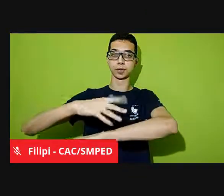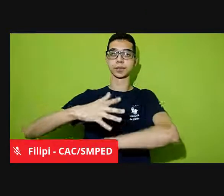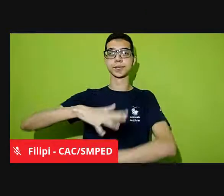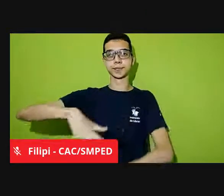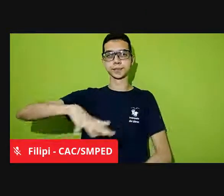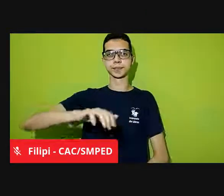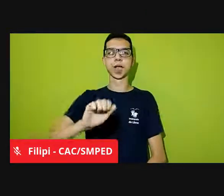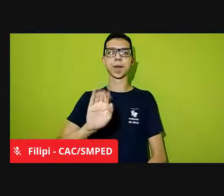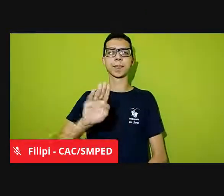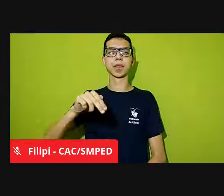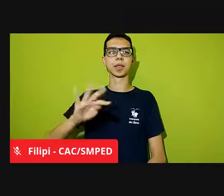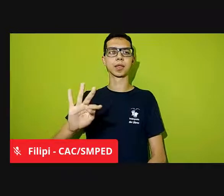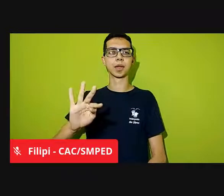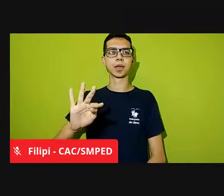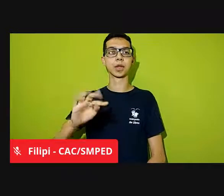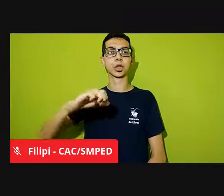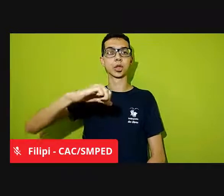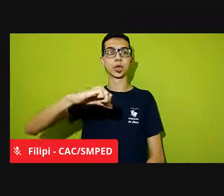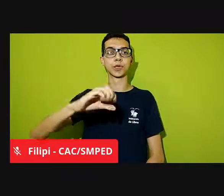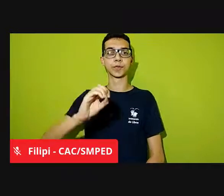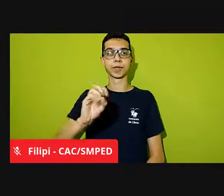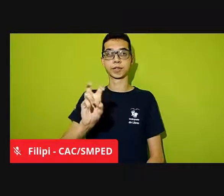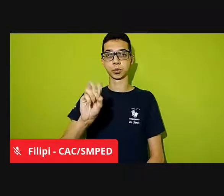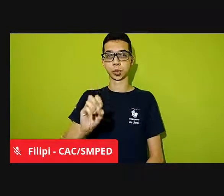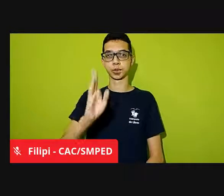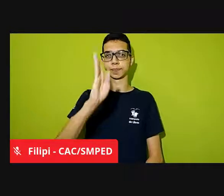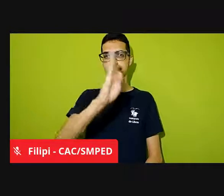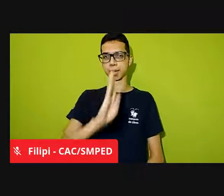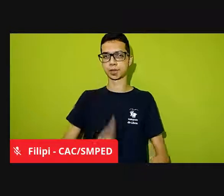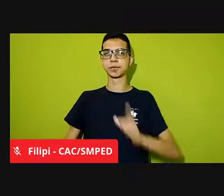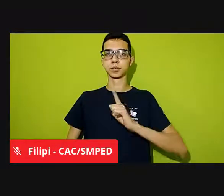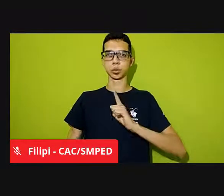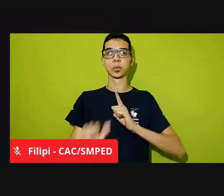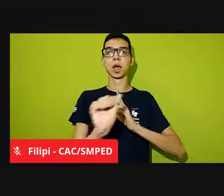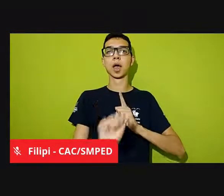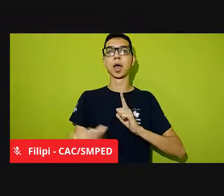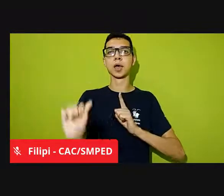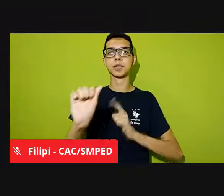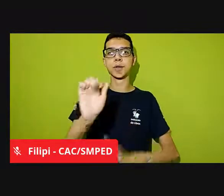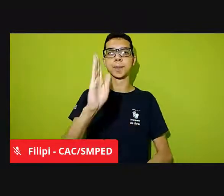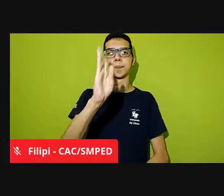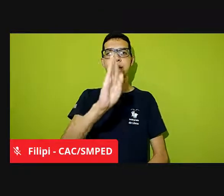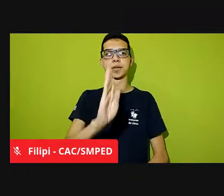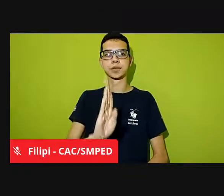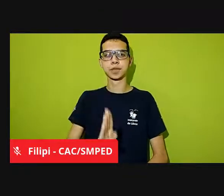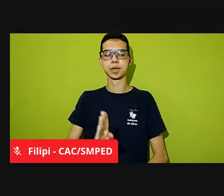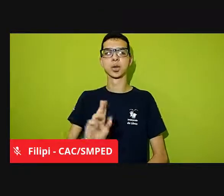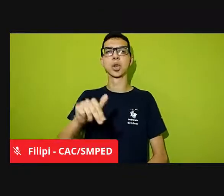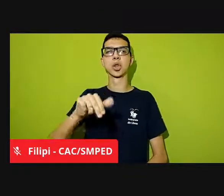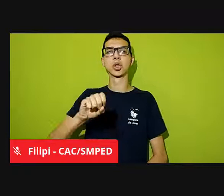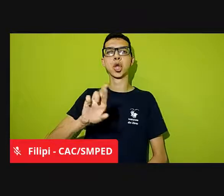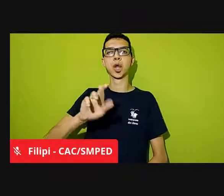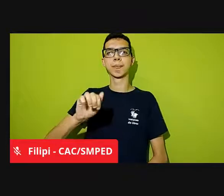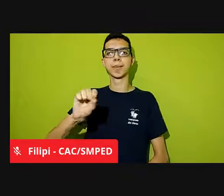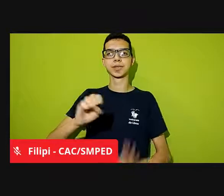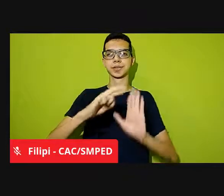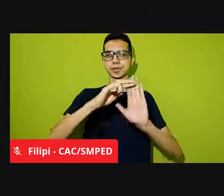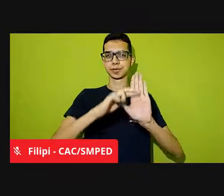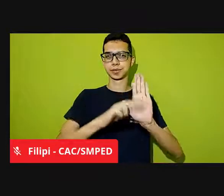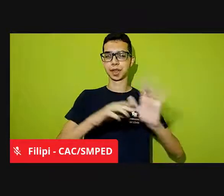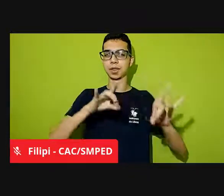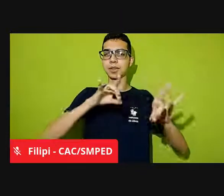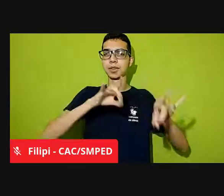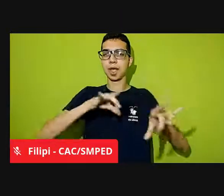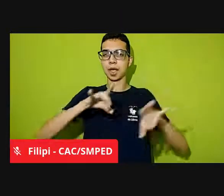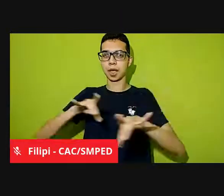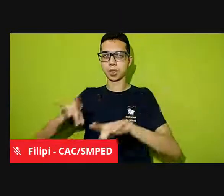ABNT 9050 aqui no Brasil, a Associação Brasileira de Normas Técnicas, né? A NBR ABNT 9050